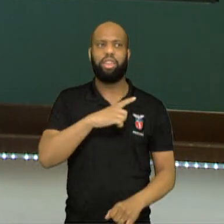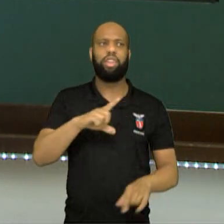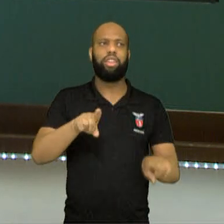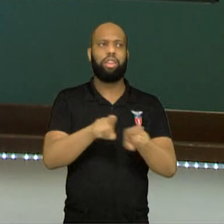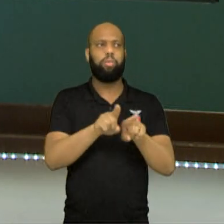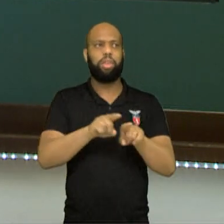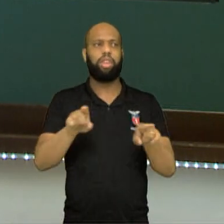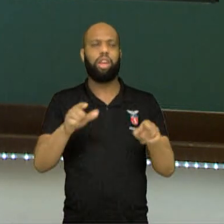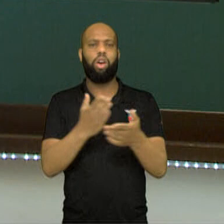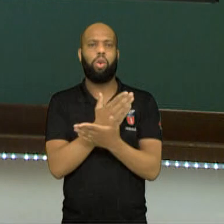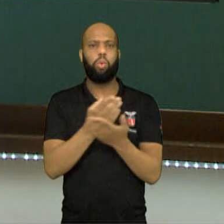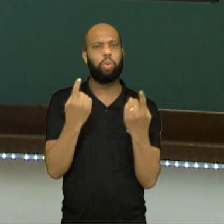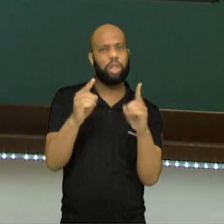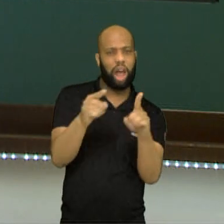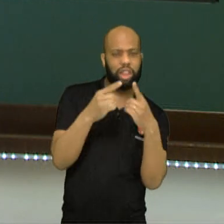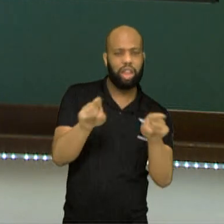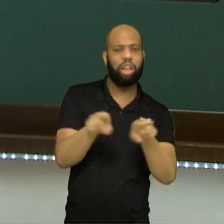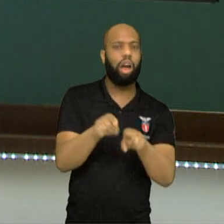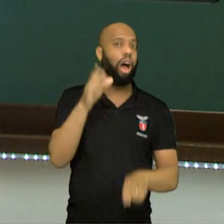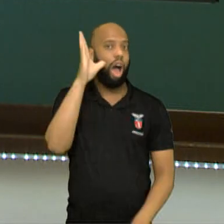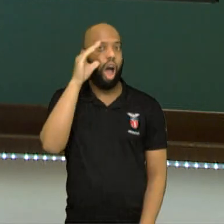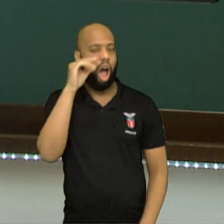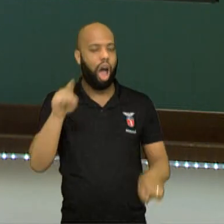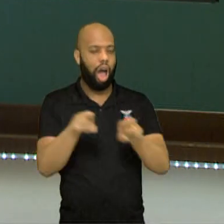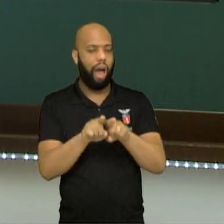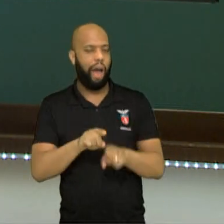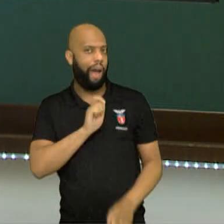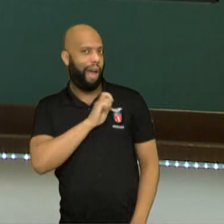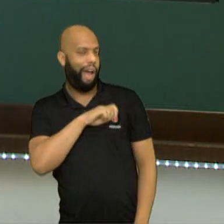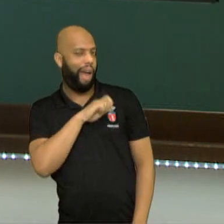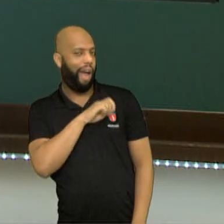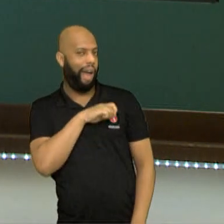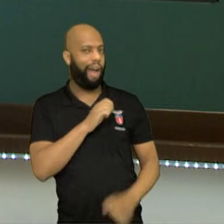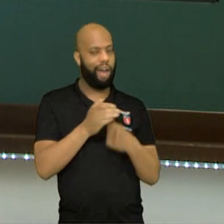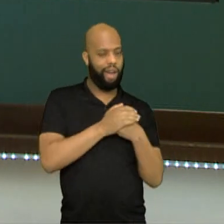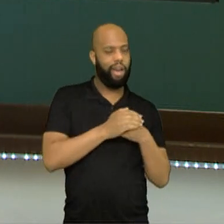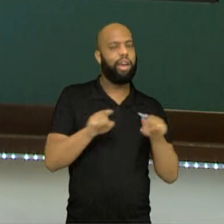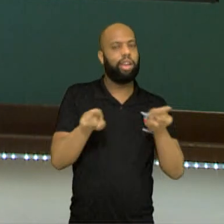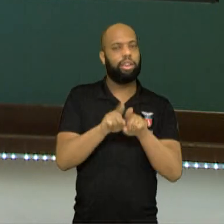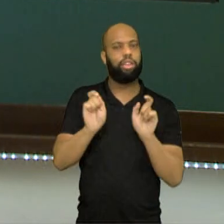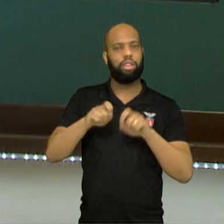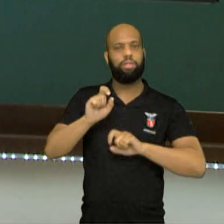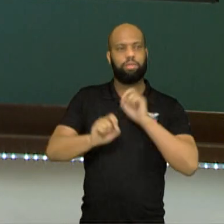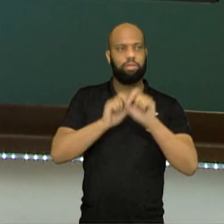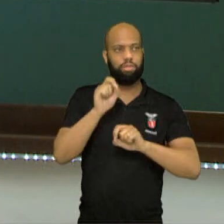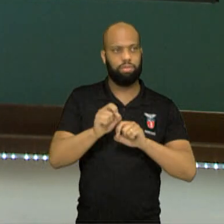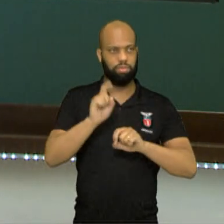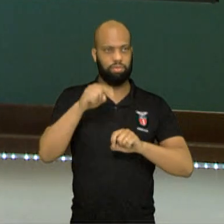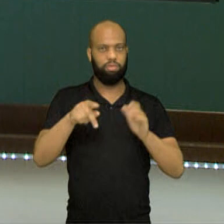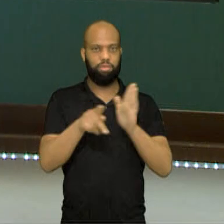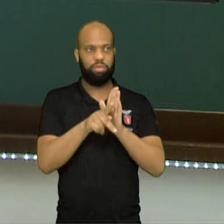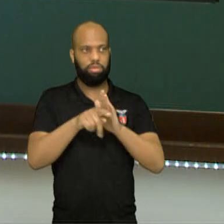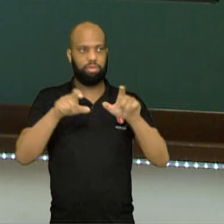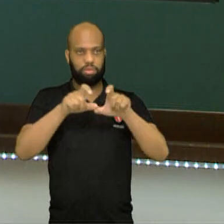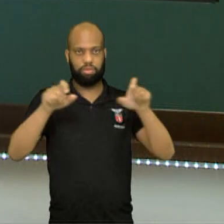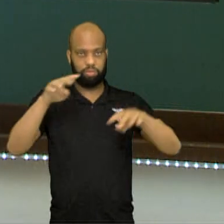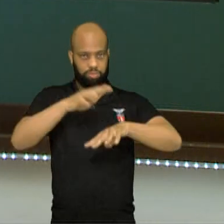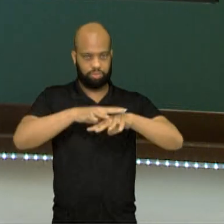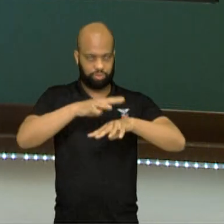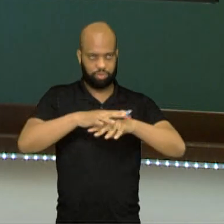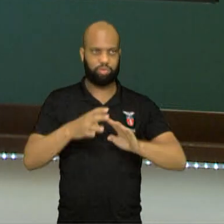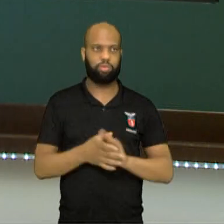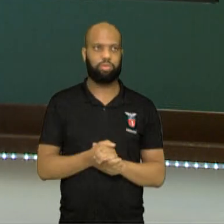Alguns desafios, algumas curiosidades, algumas pegadinhas, mas aqui também cabe o exercício dentro de uma